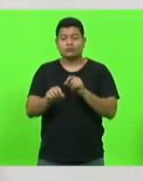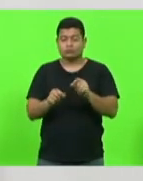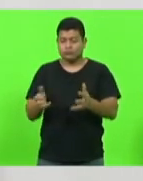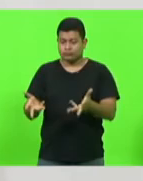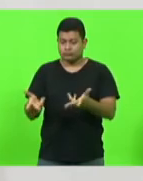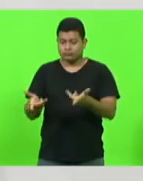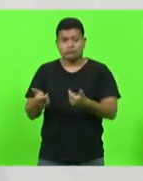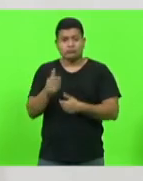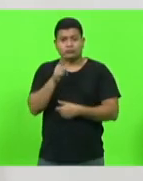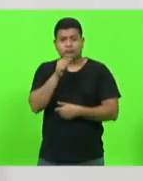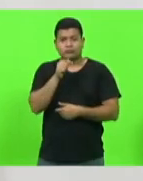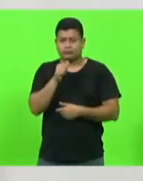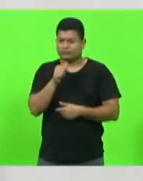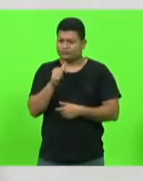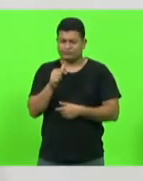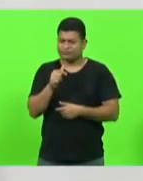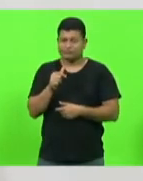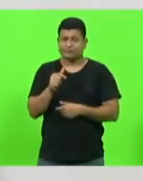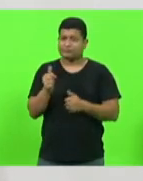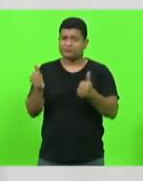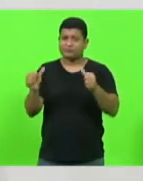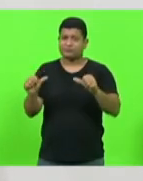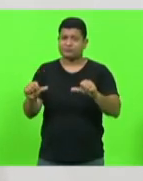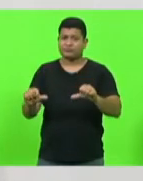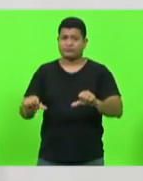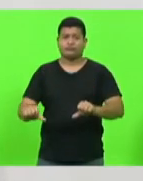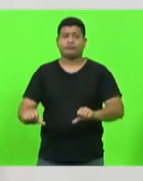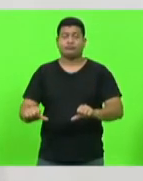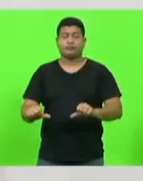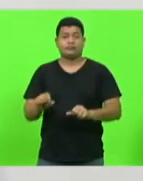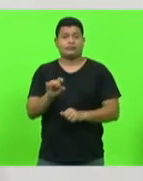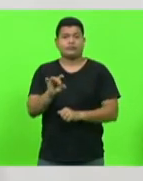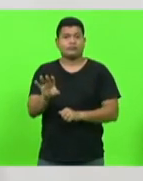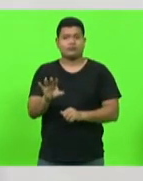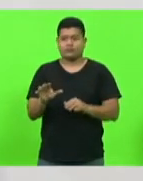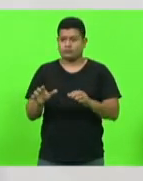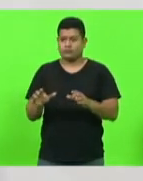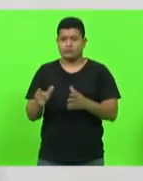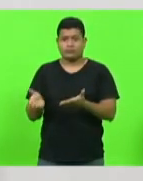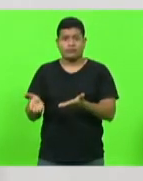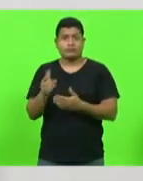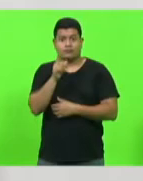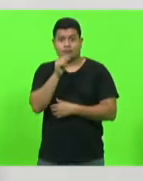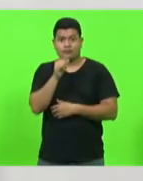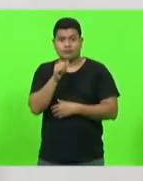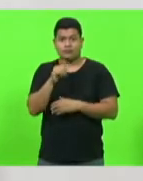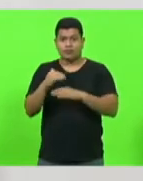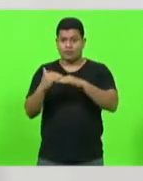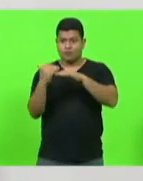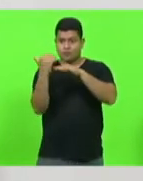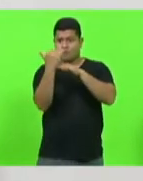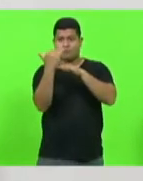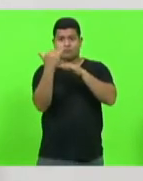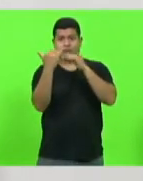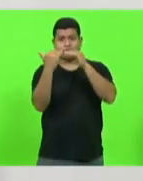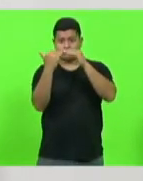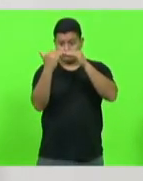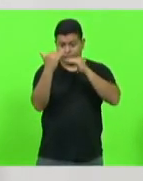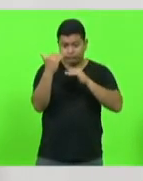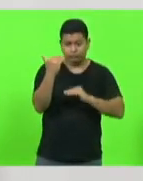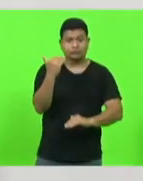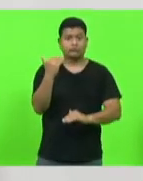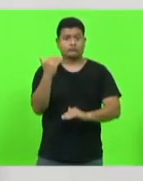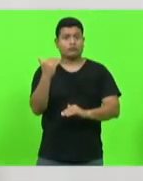está totalmente comprometida. E não só a água superficial, mas a água subterrânea